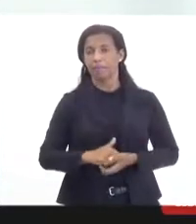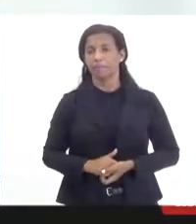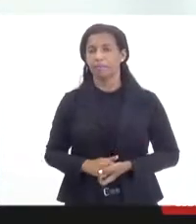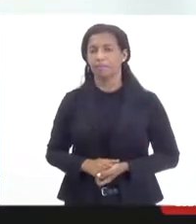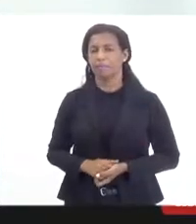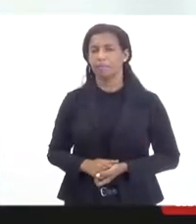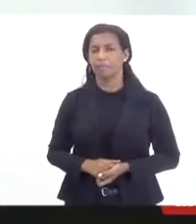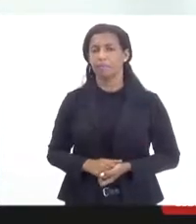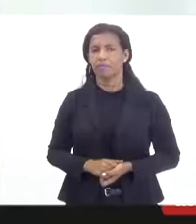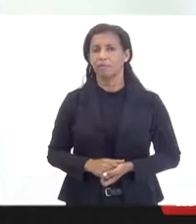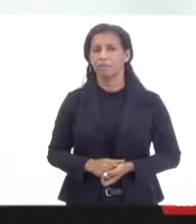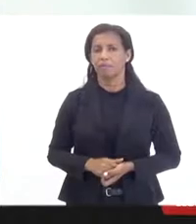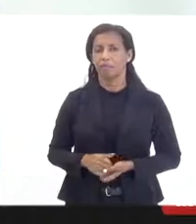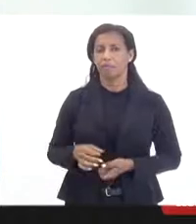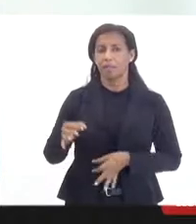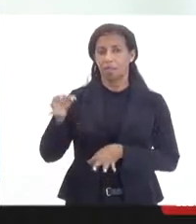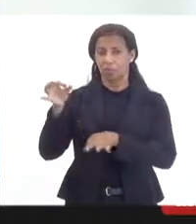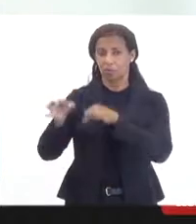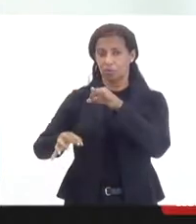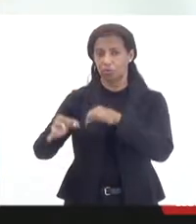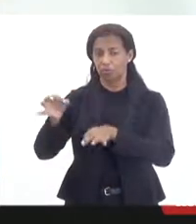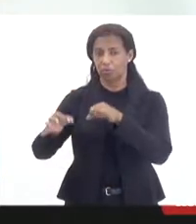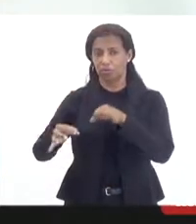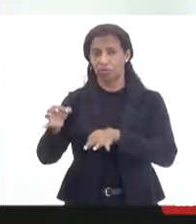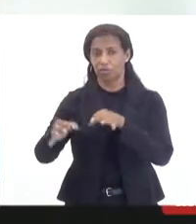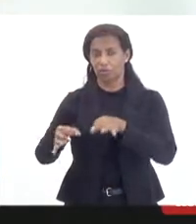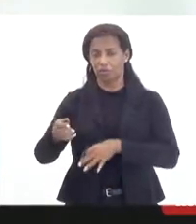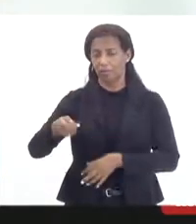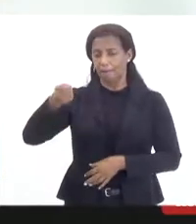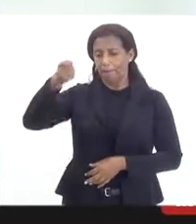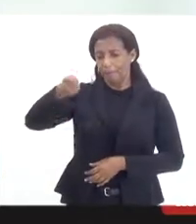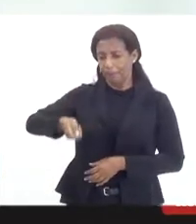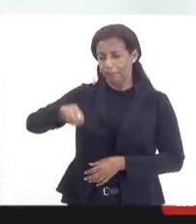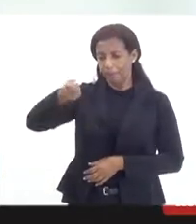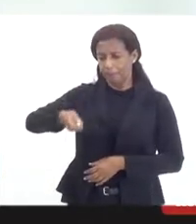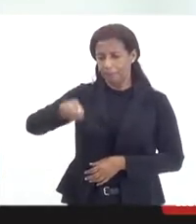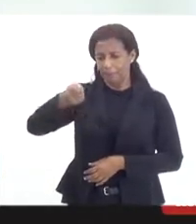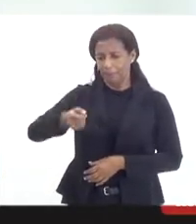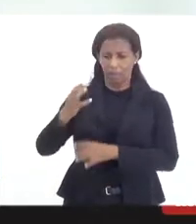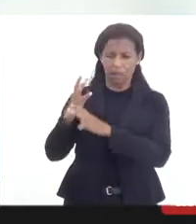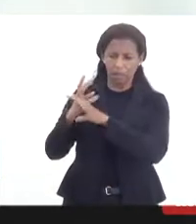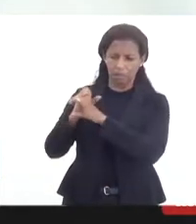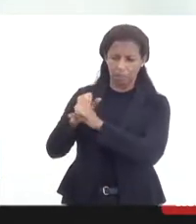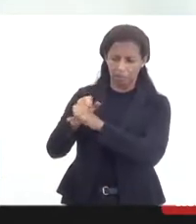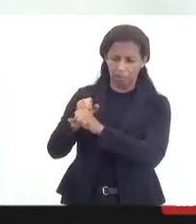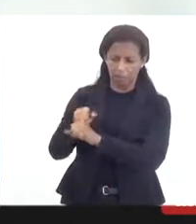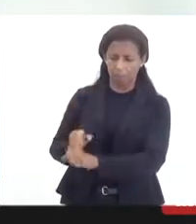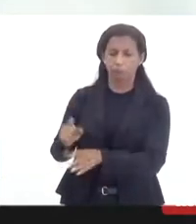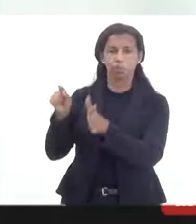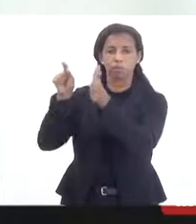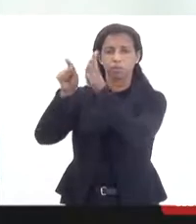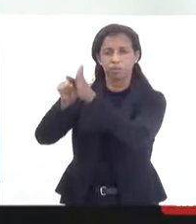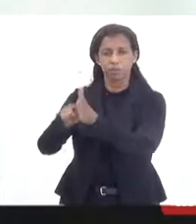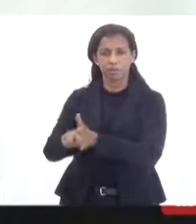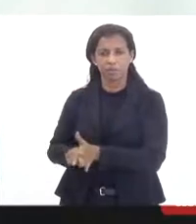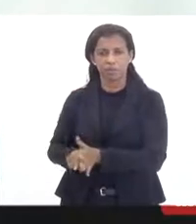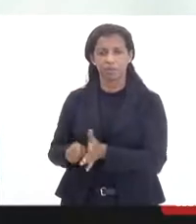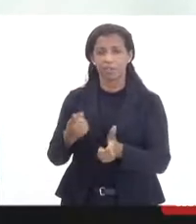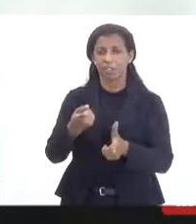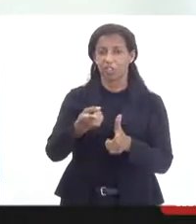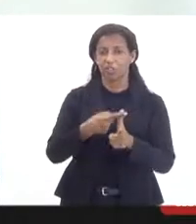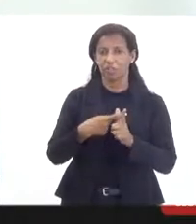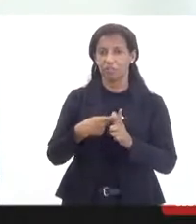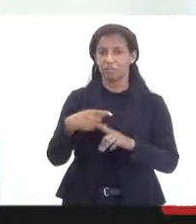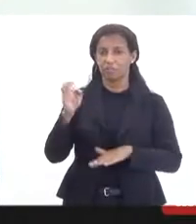o tribunal faz a auditoria contábil da dívida ativa do